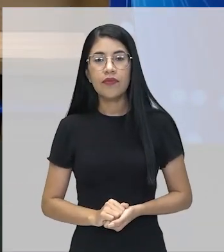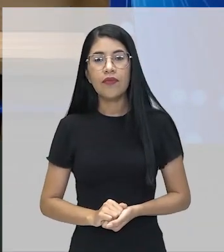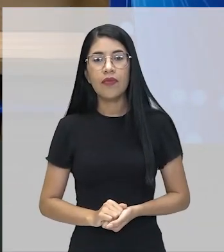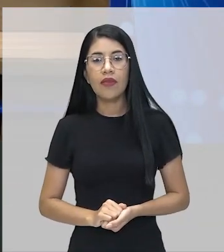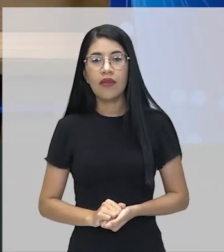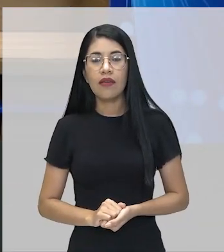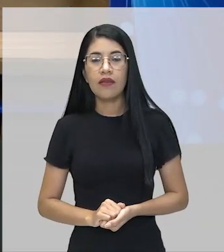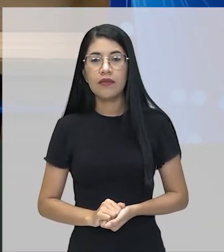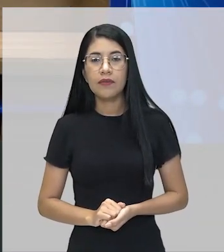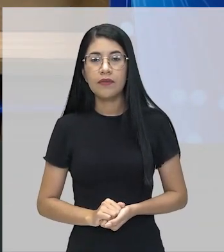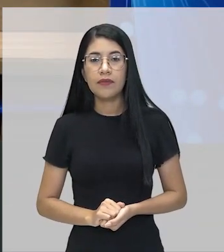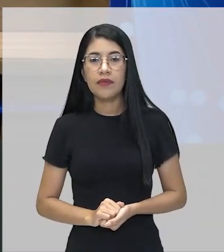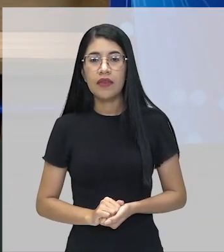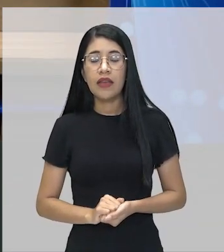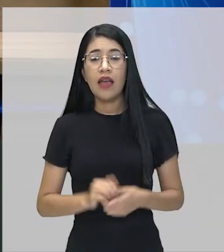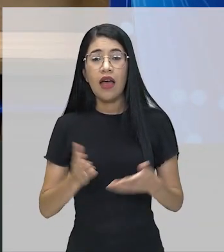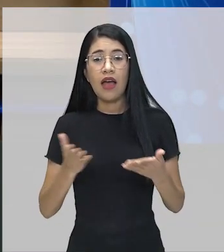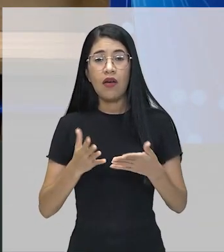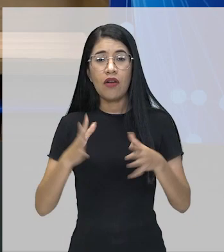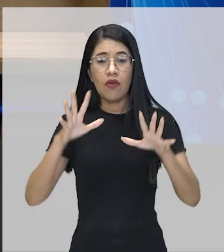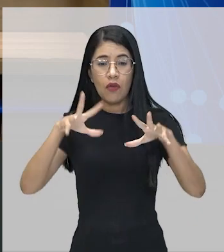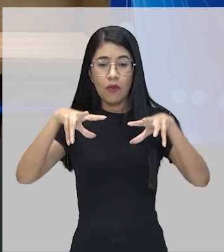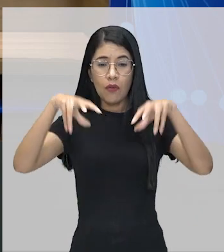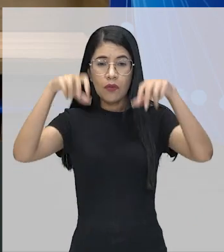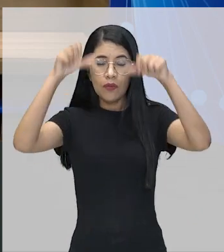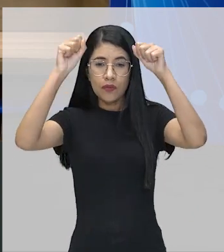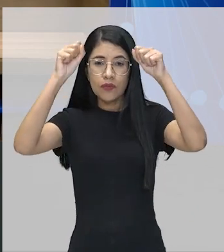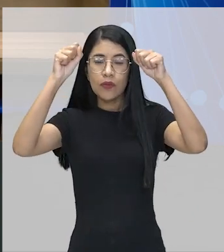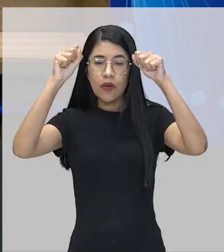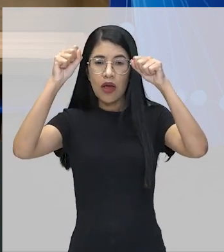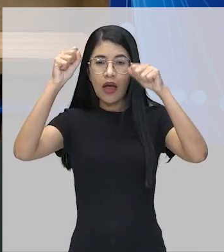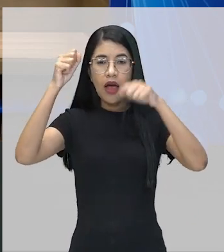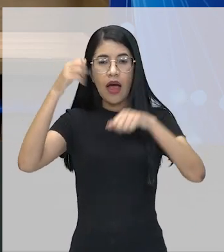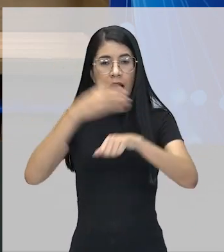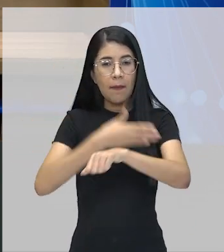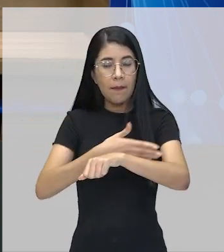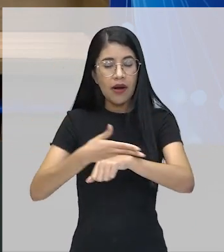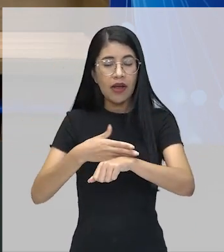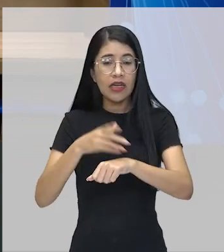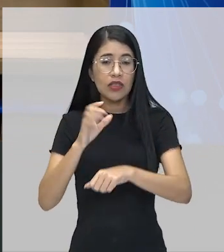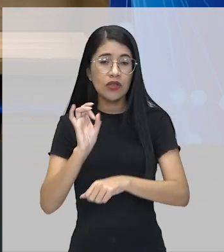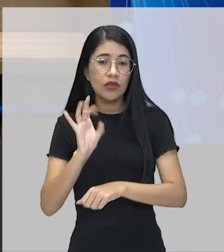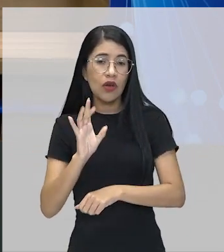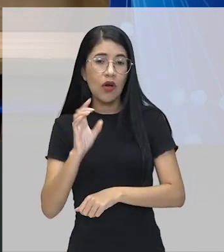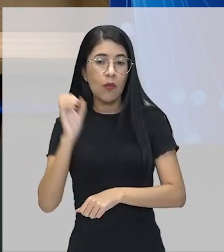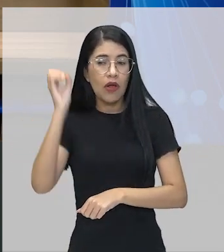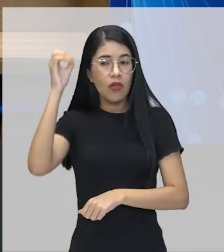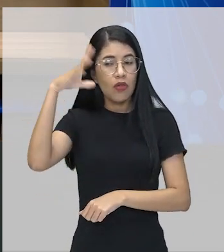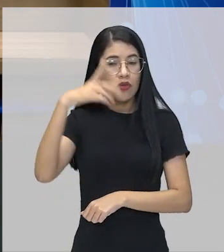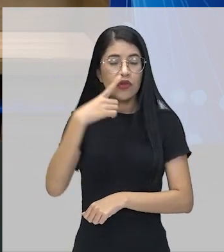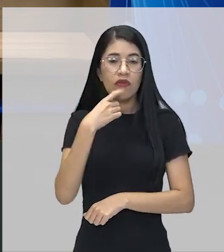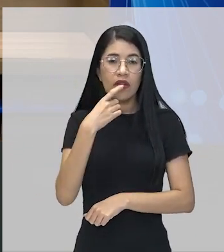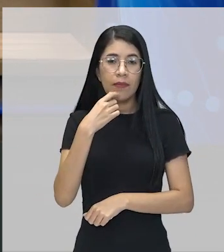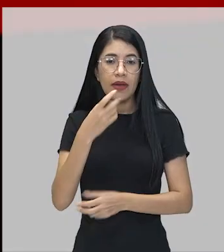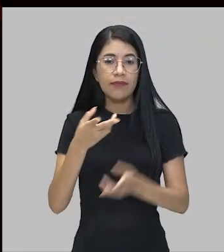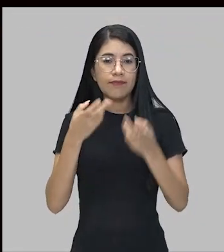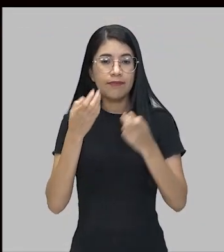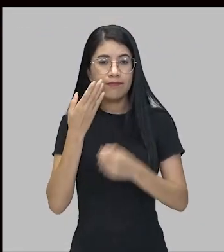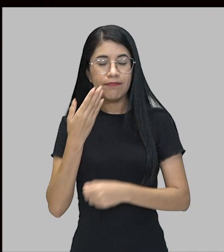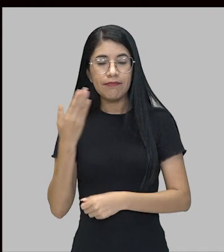Agora, eu vou apagar a luz branca e vou acender apenas uma luz vermelha, pessoal. Deem só uma olhada como é que